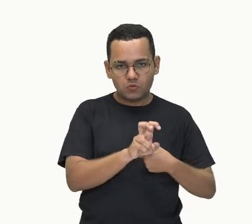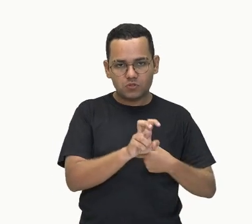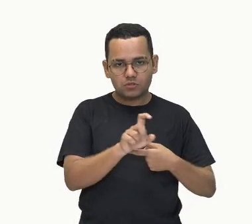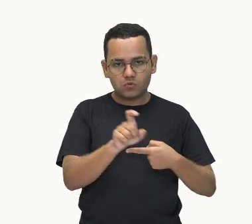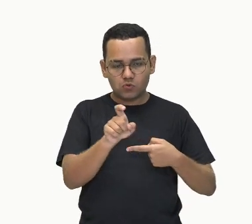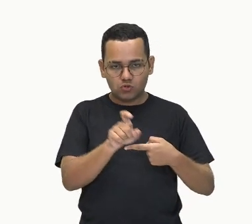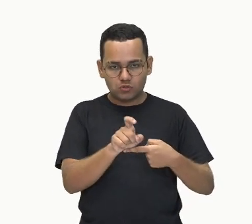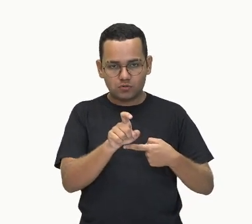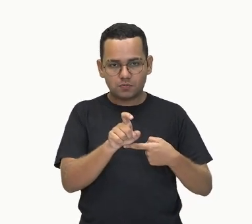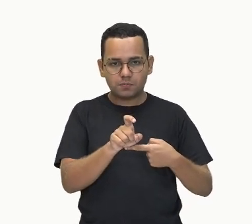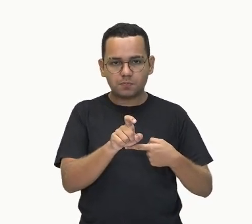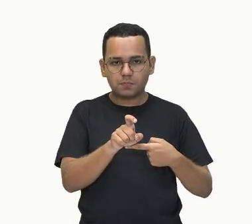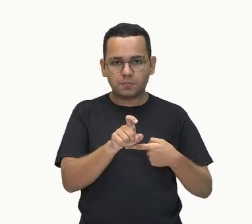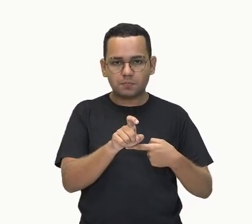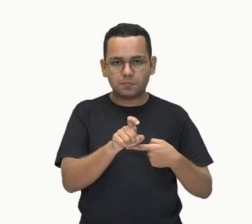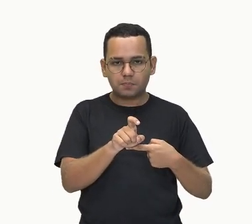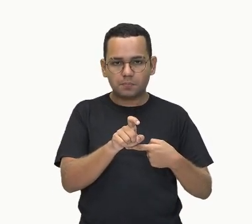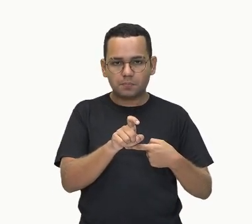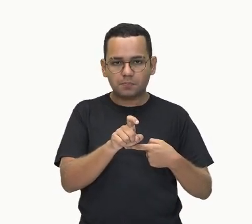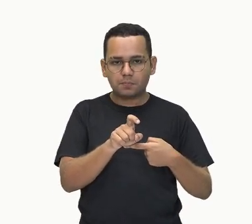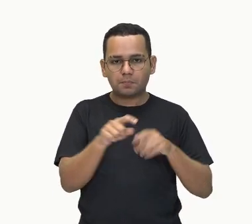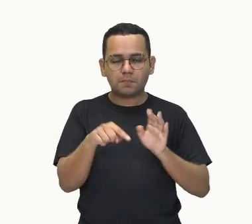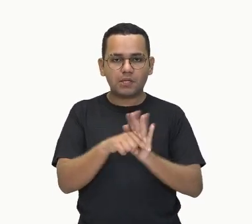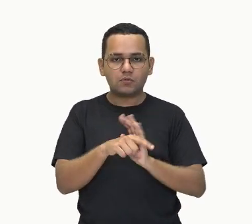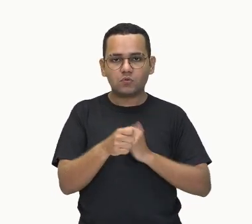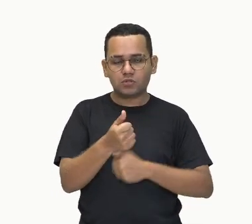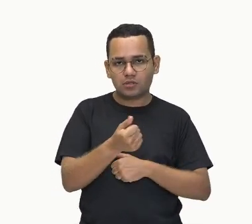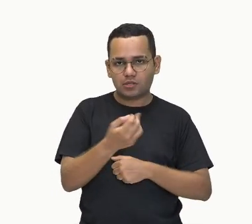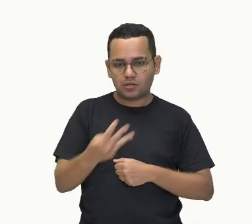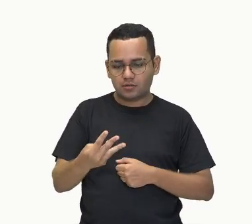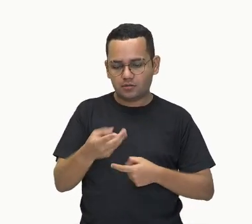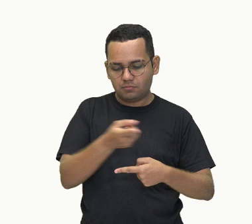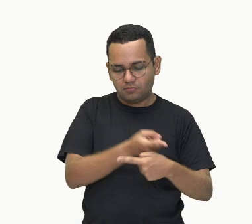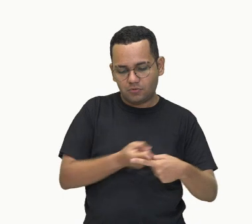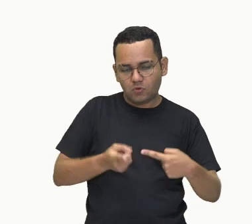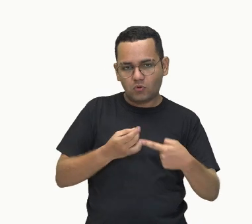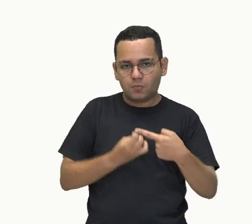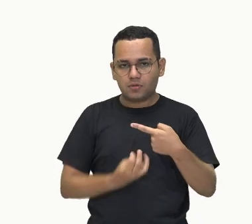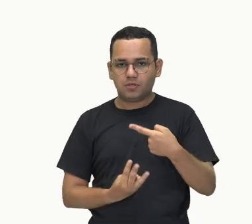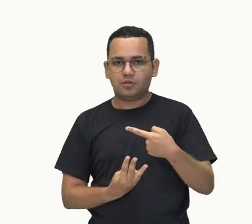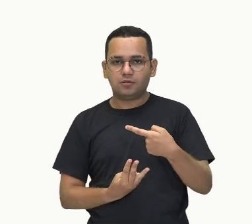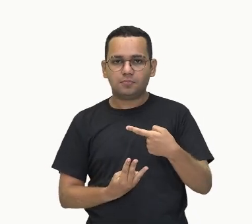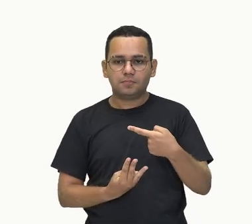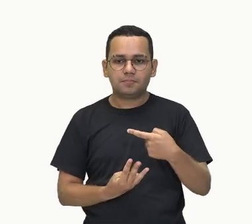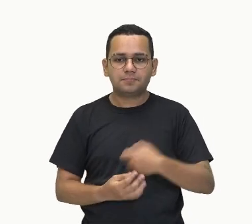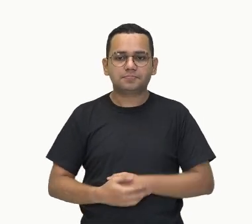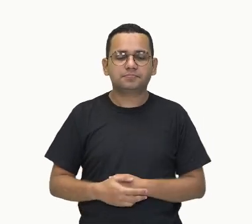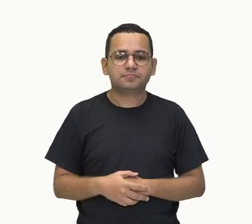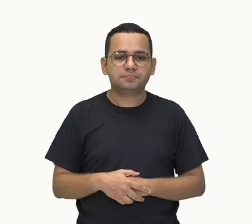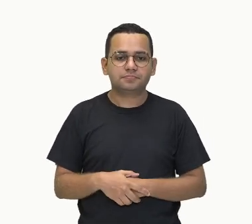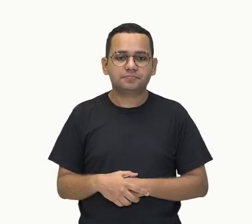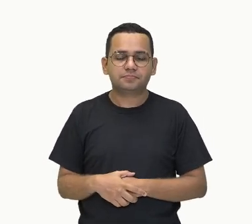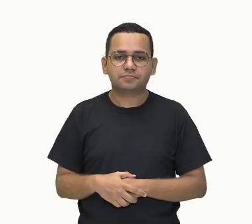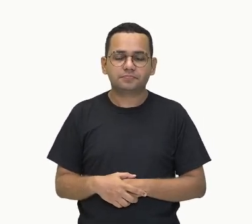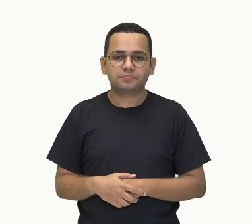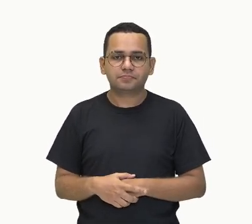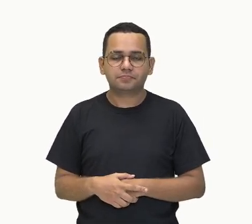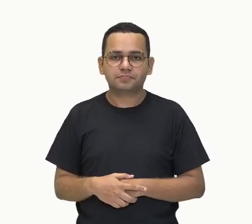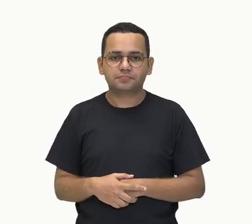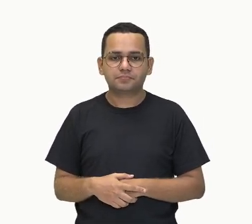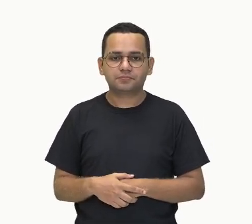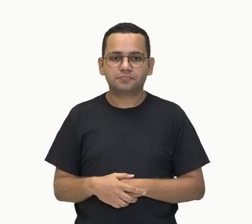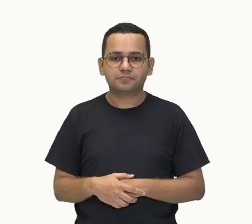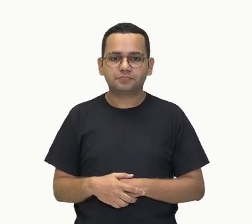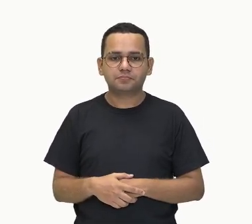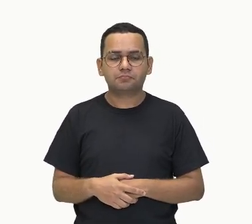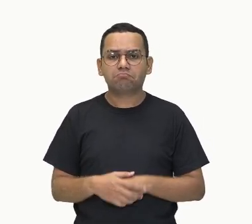menos 5x menos 13, tudo isso dividido por 3, não é? Posso